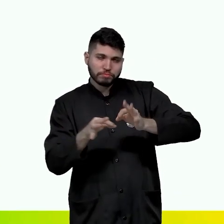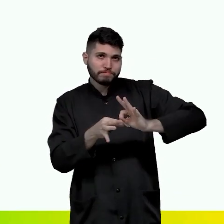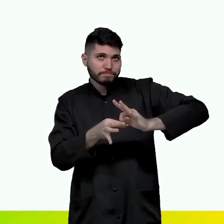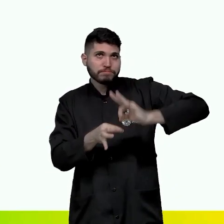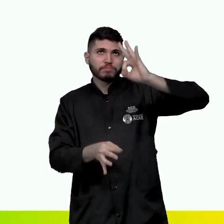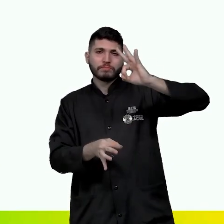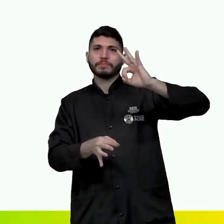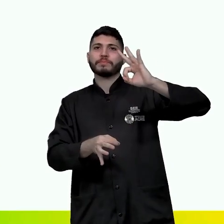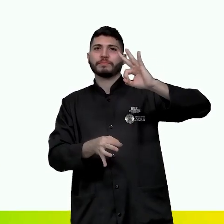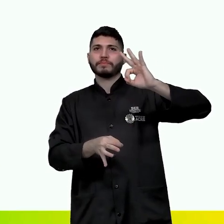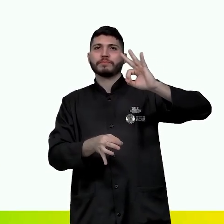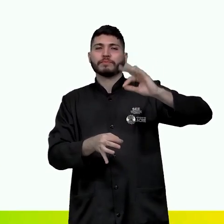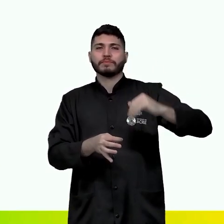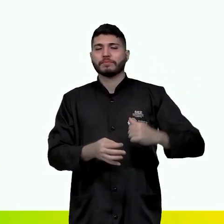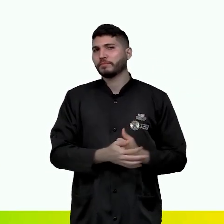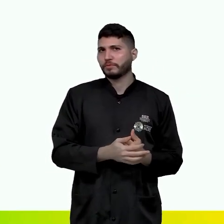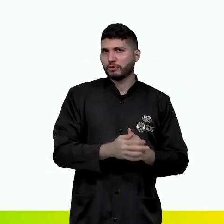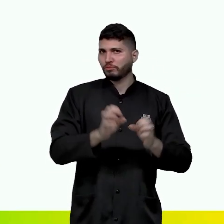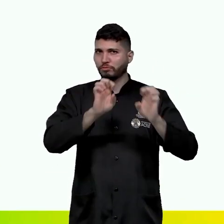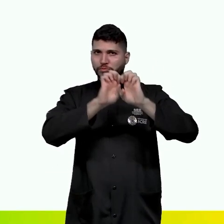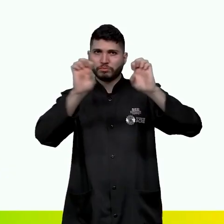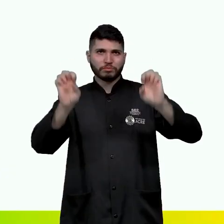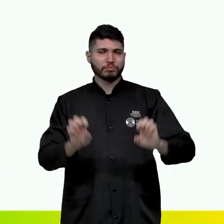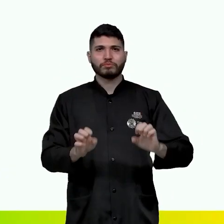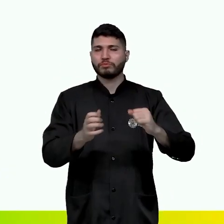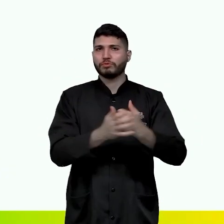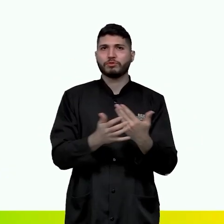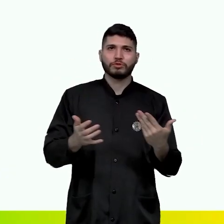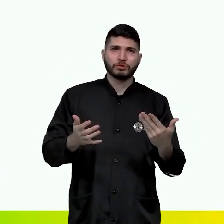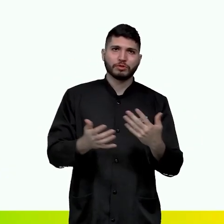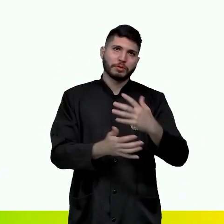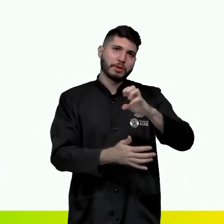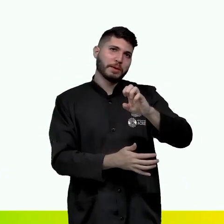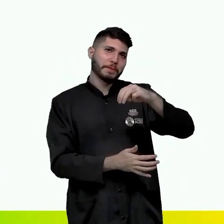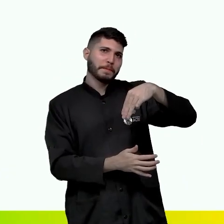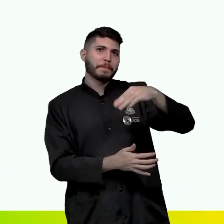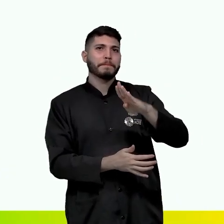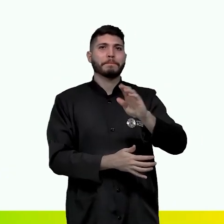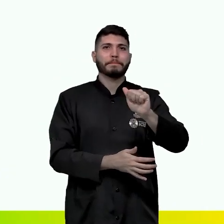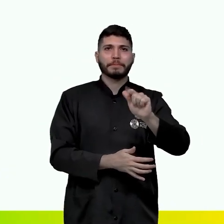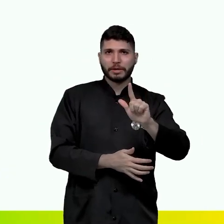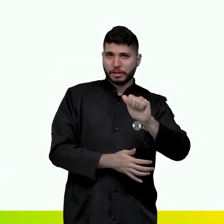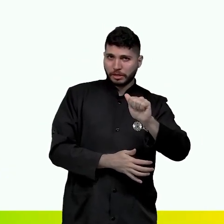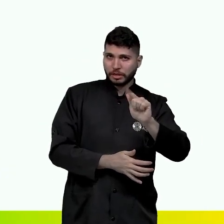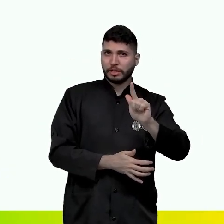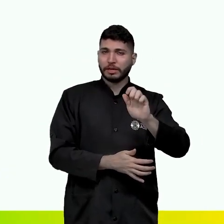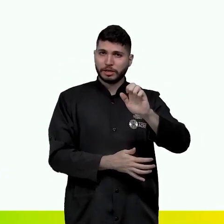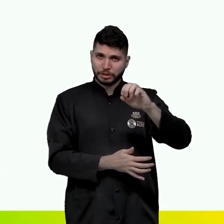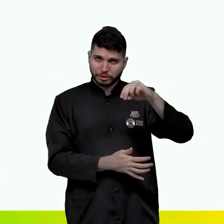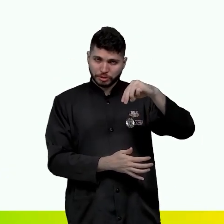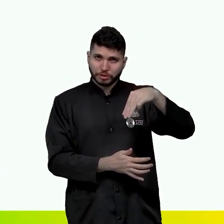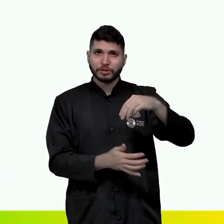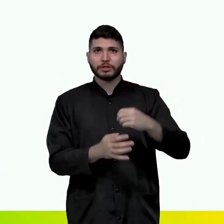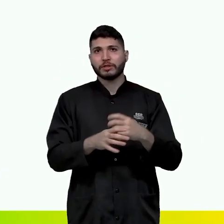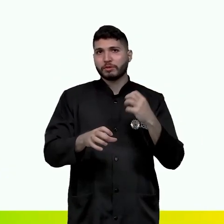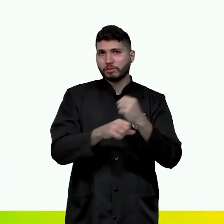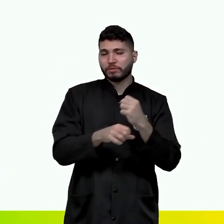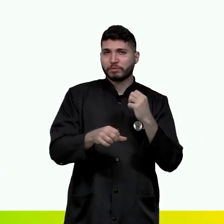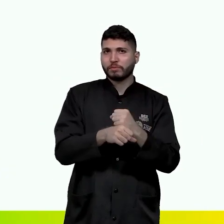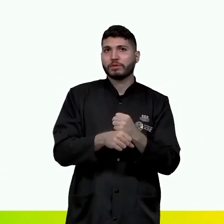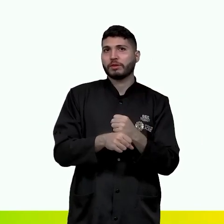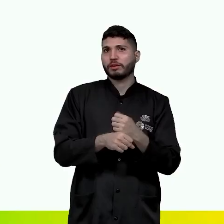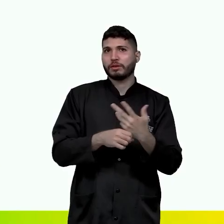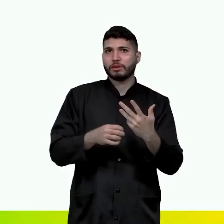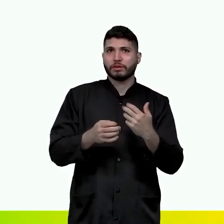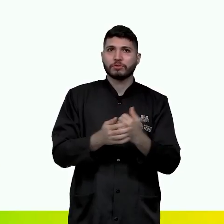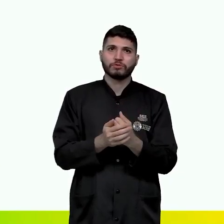etc. Design de embalagem e produção industrial, calcular a área de papelão, por exemplo, necessária para